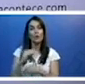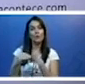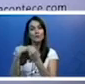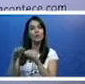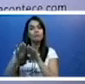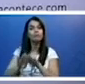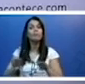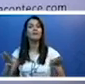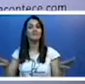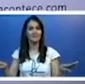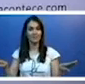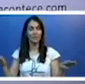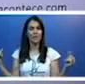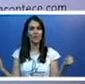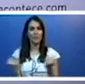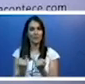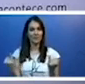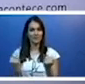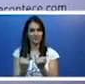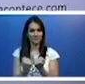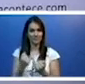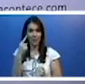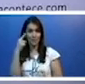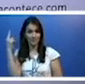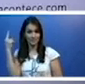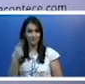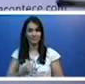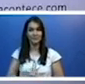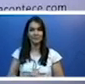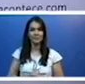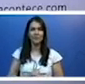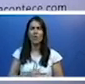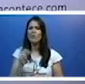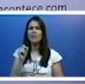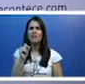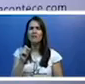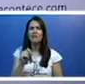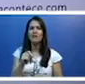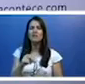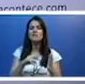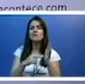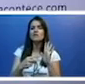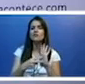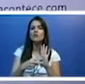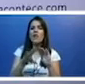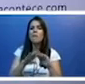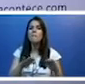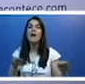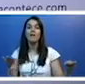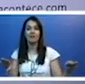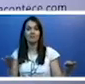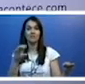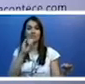dissociação iônica, como representado a seguir. A palavra dissociação significa separar.